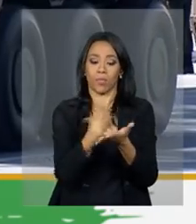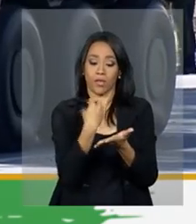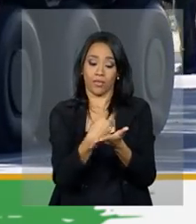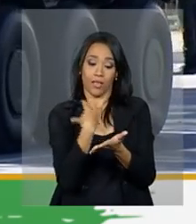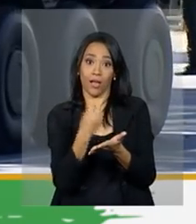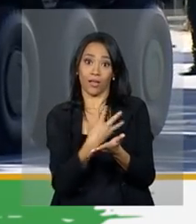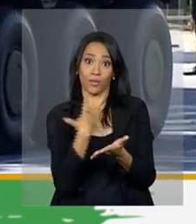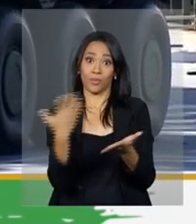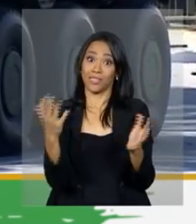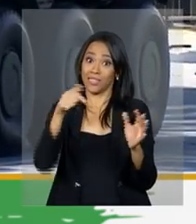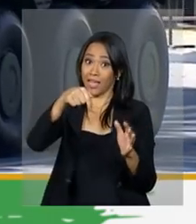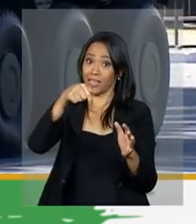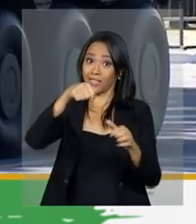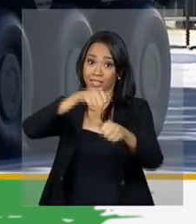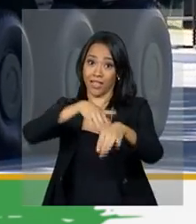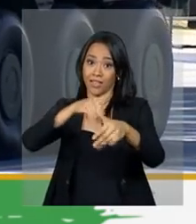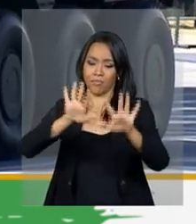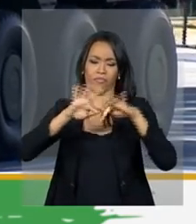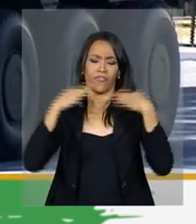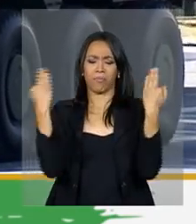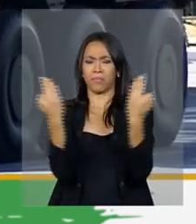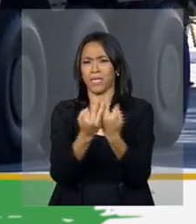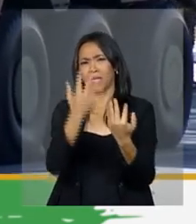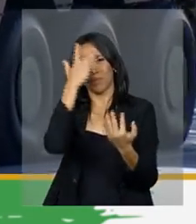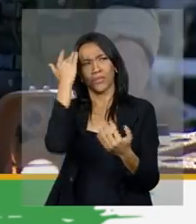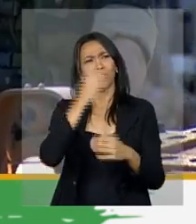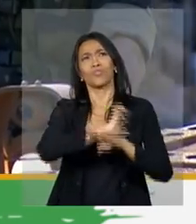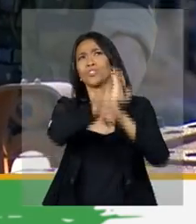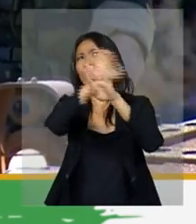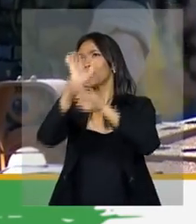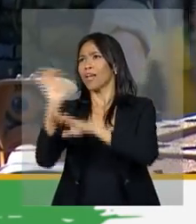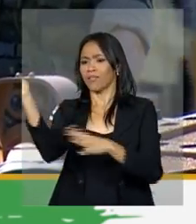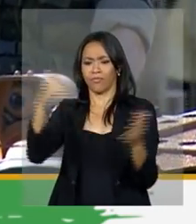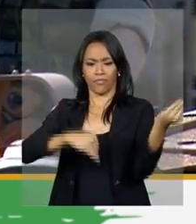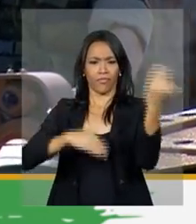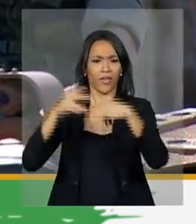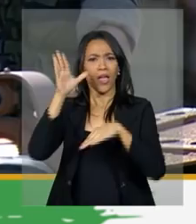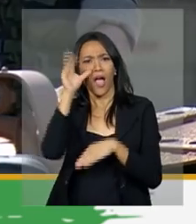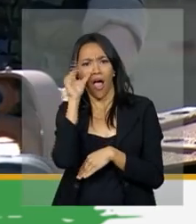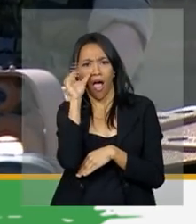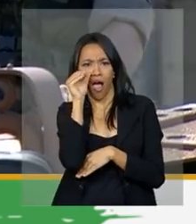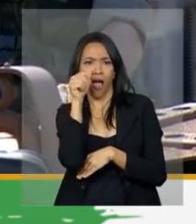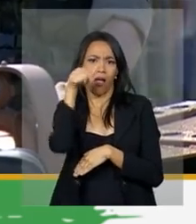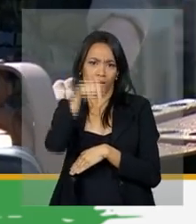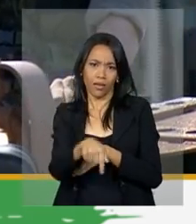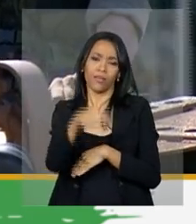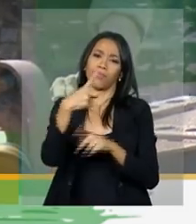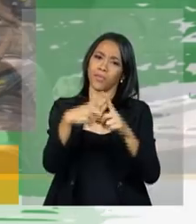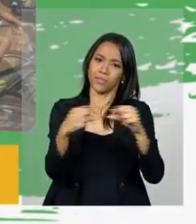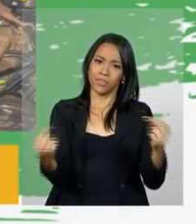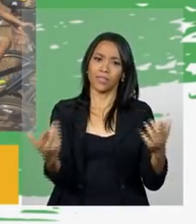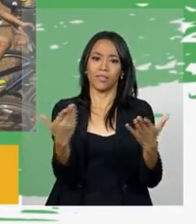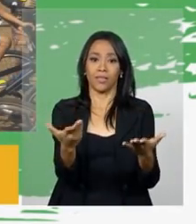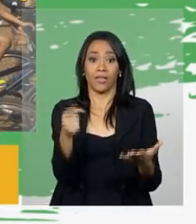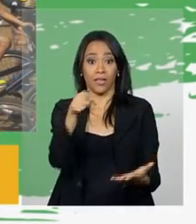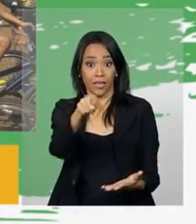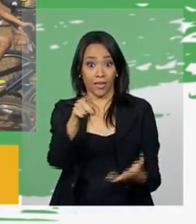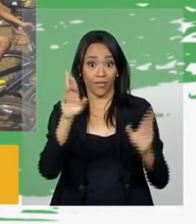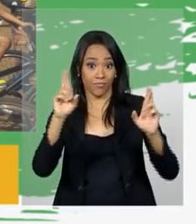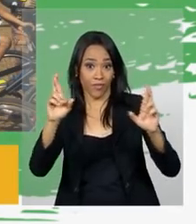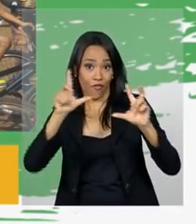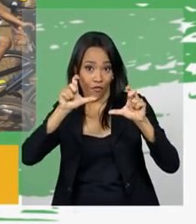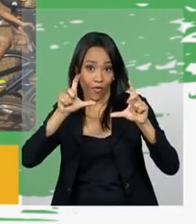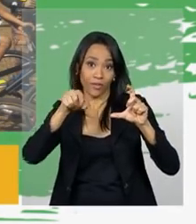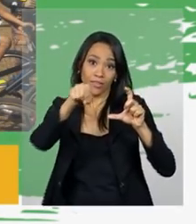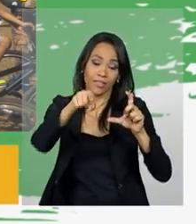setembro reúne famílias, pessoas de vários estados que vêm prestigiar o desfile cívico-militar. E a expectativa